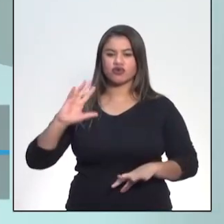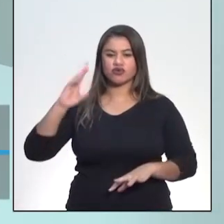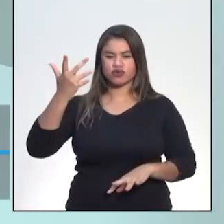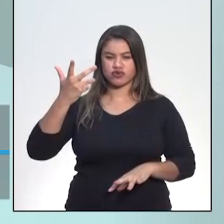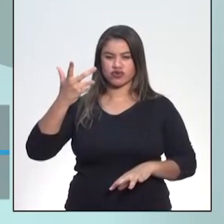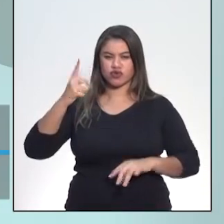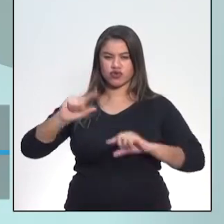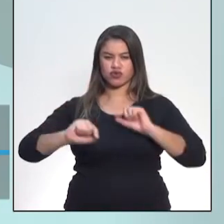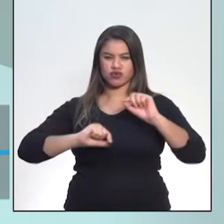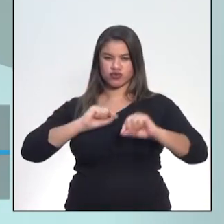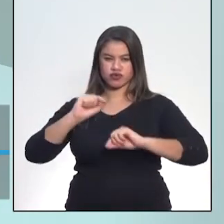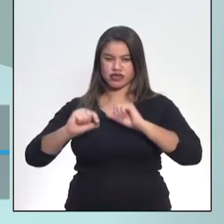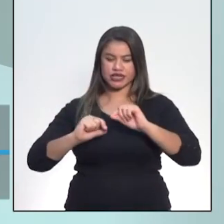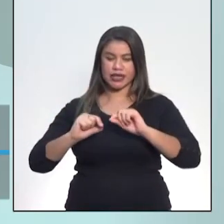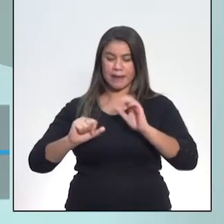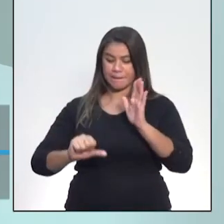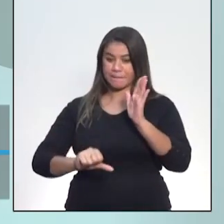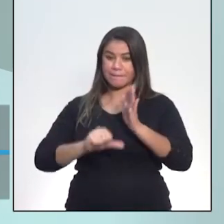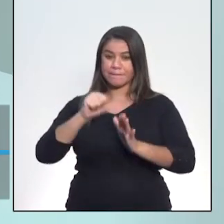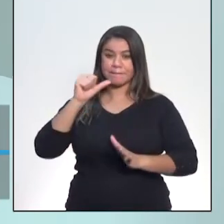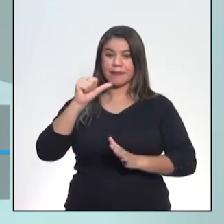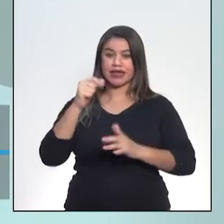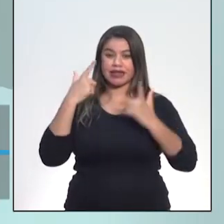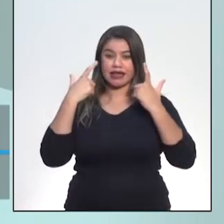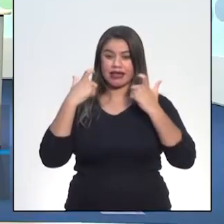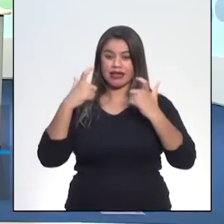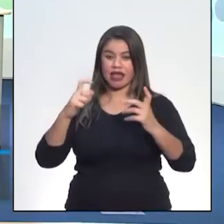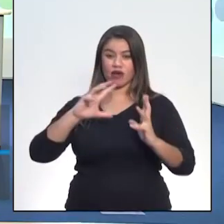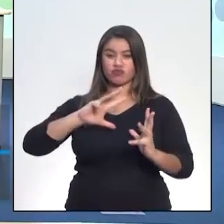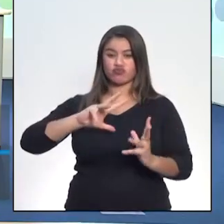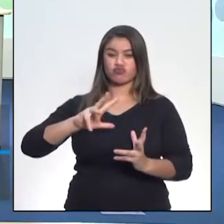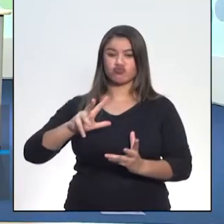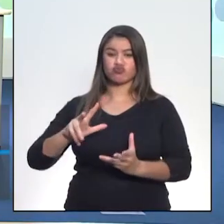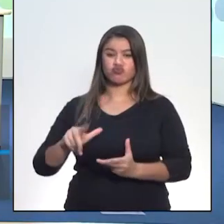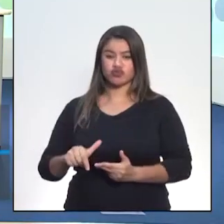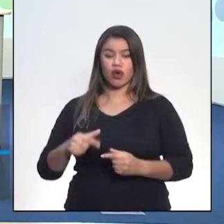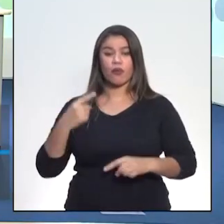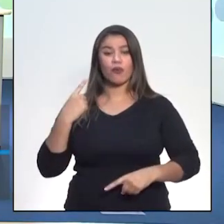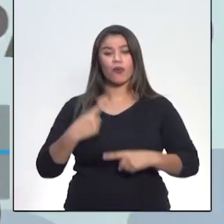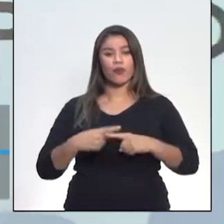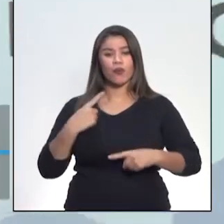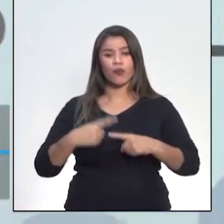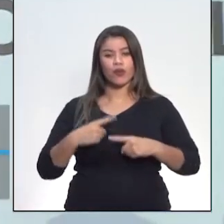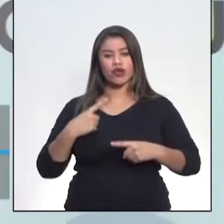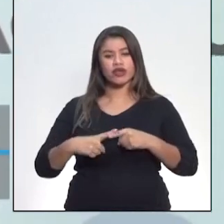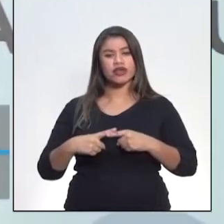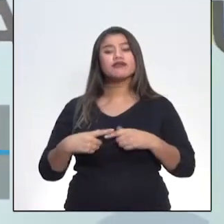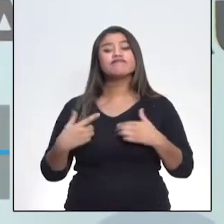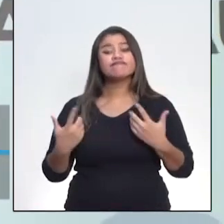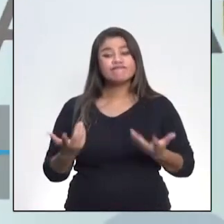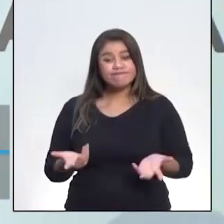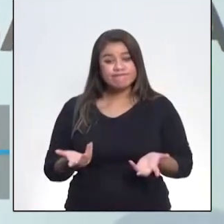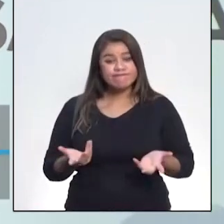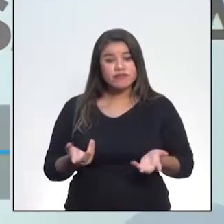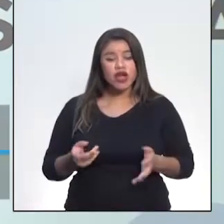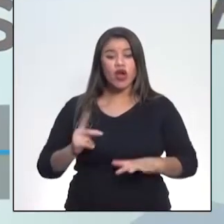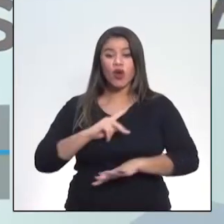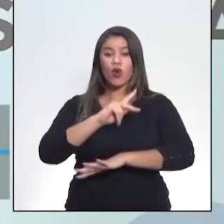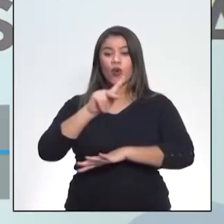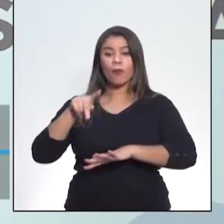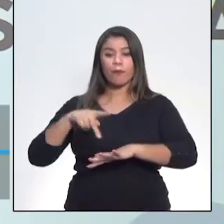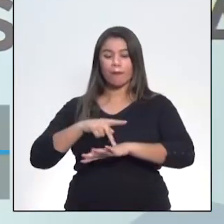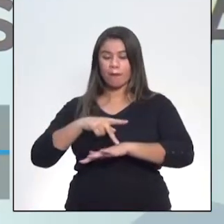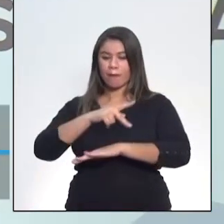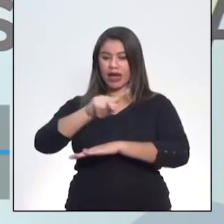a Primeira Grande Guerra Mundial? Por que que os países se